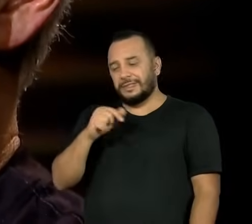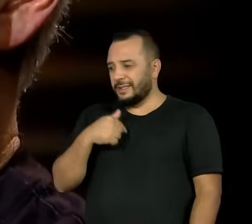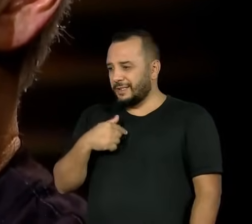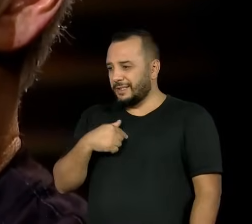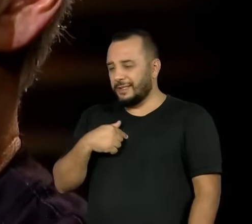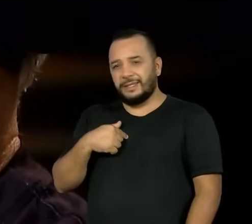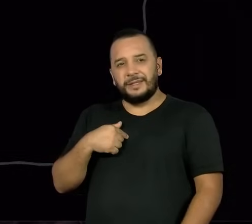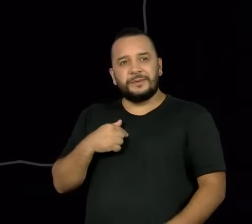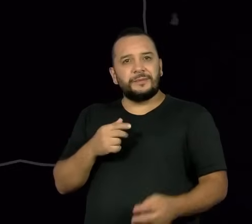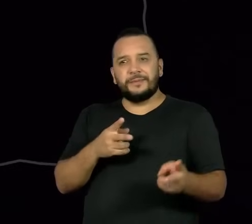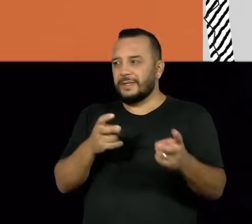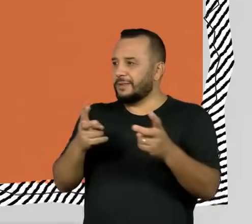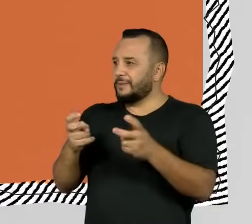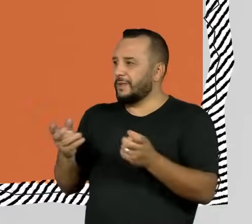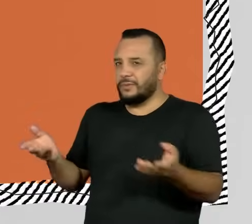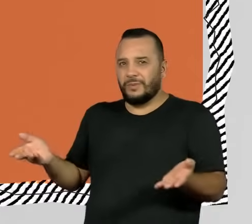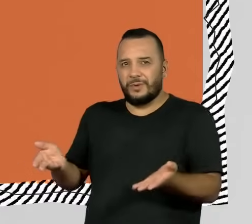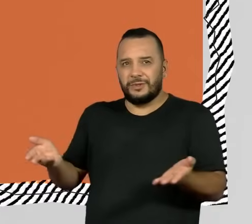é a transcendência.